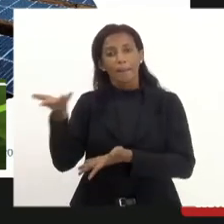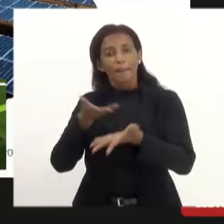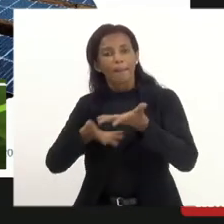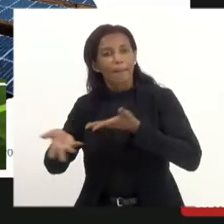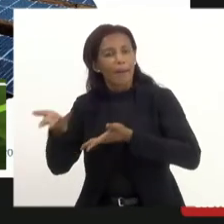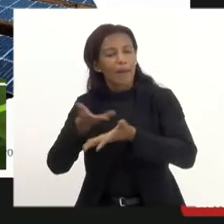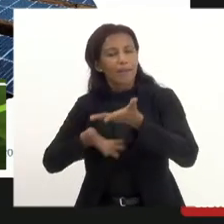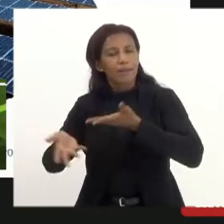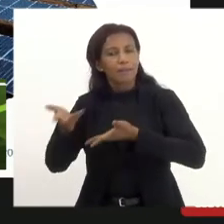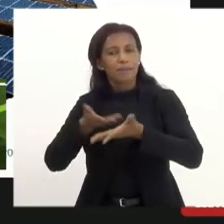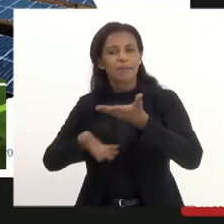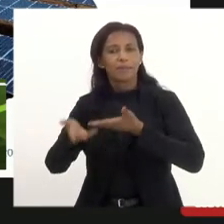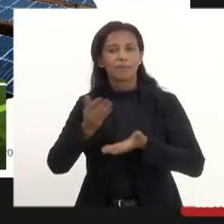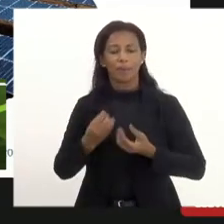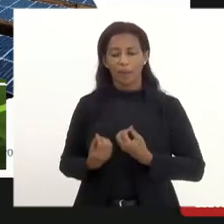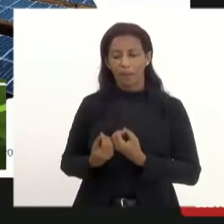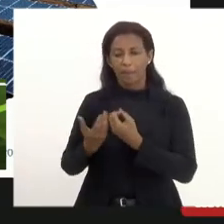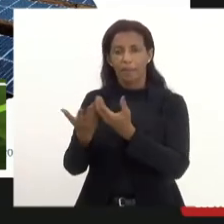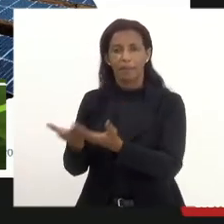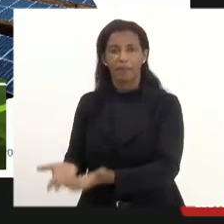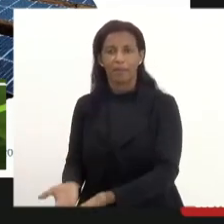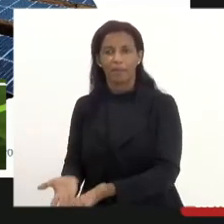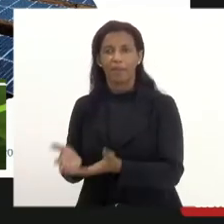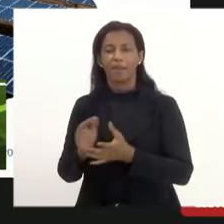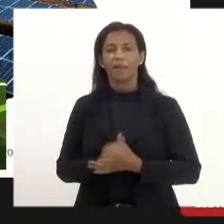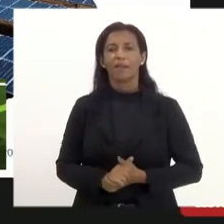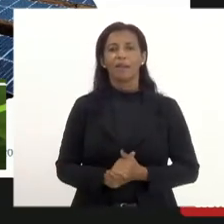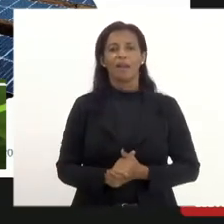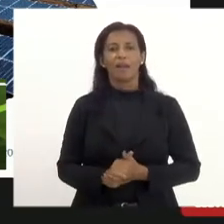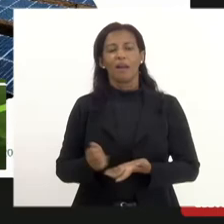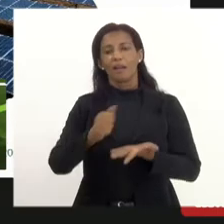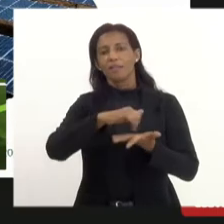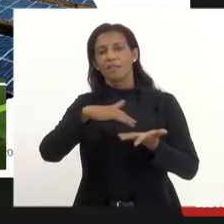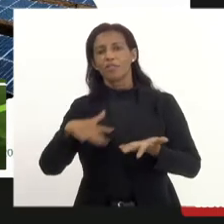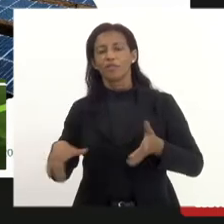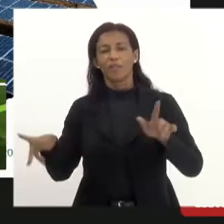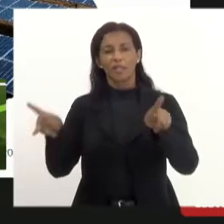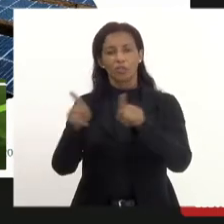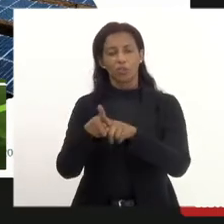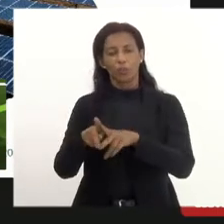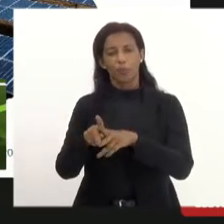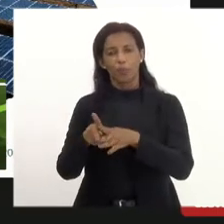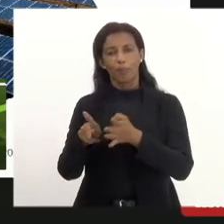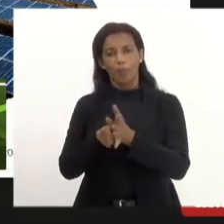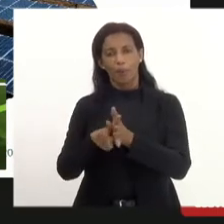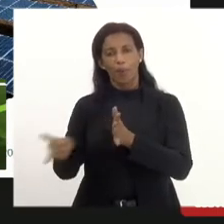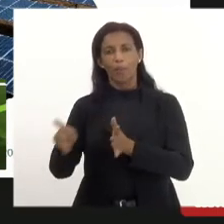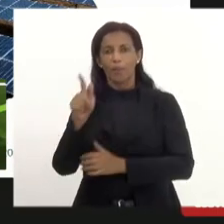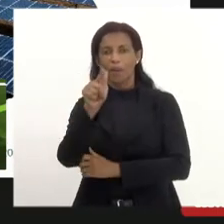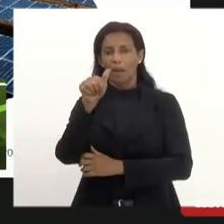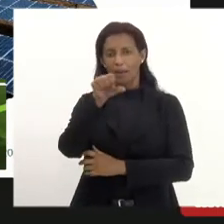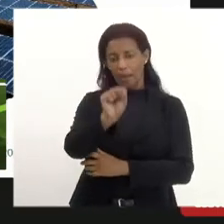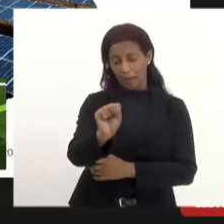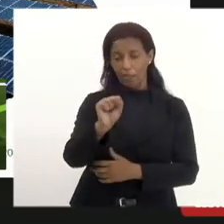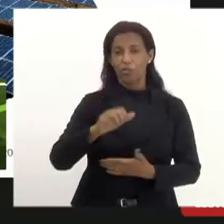participar, para gerir as atividades relacionadas a gás,